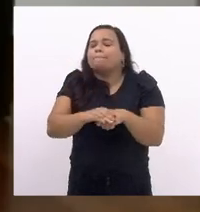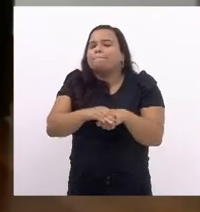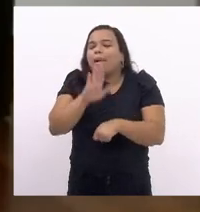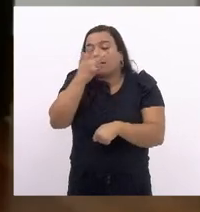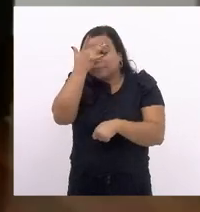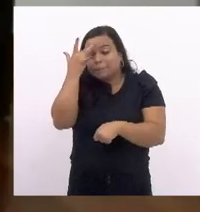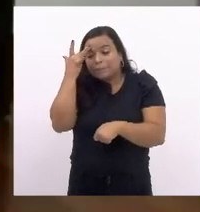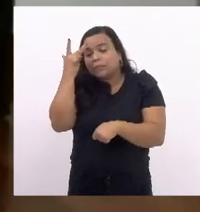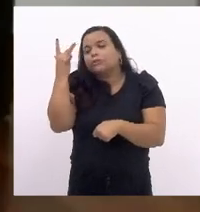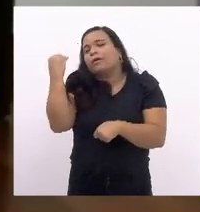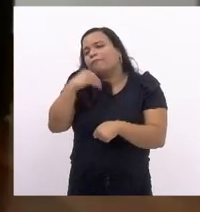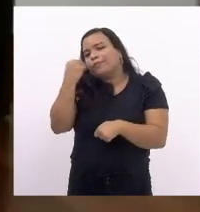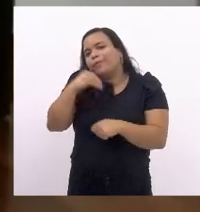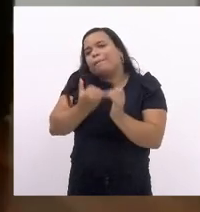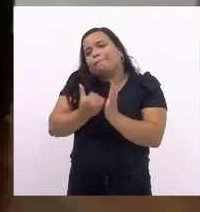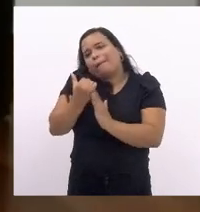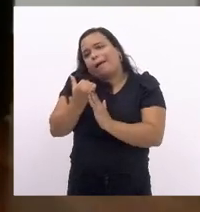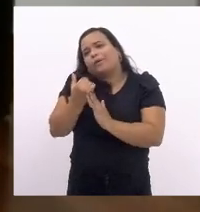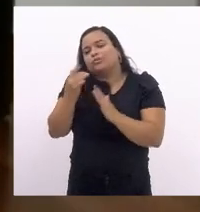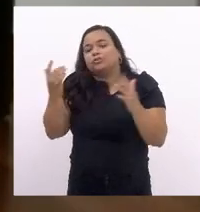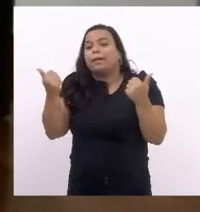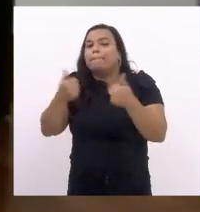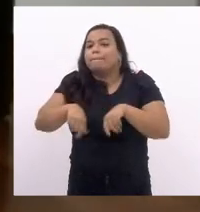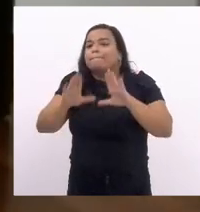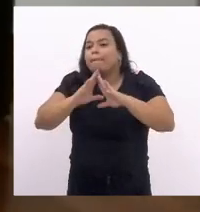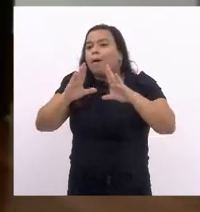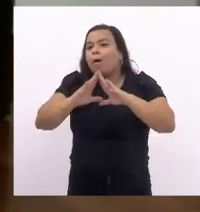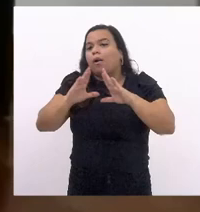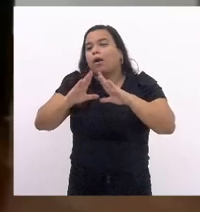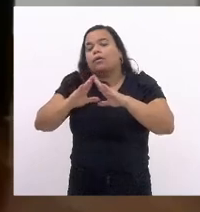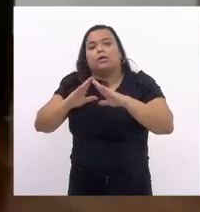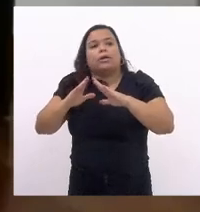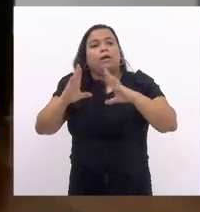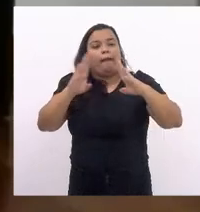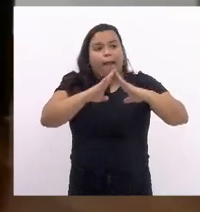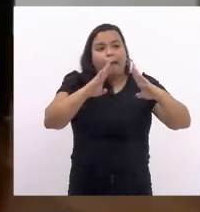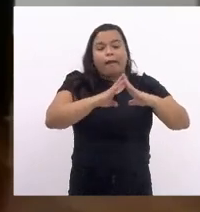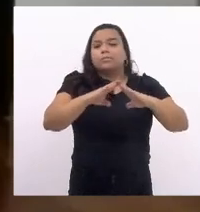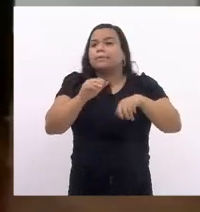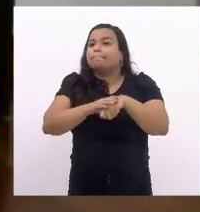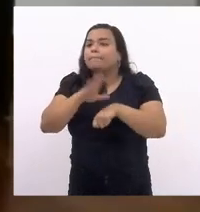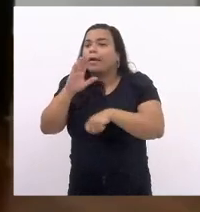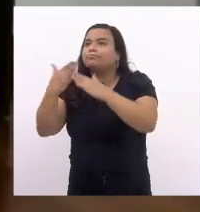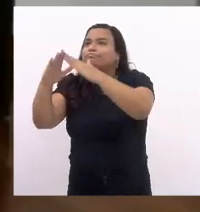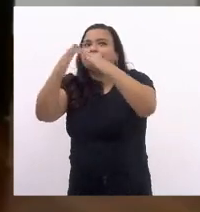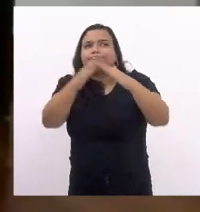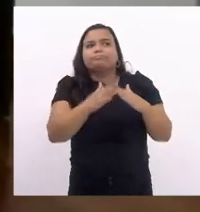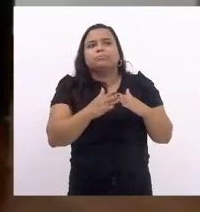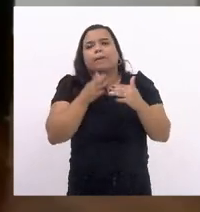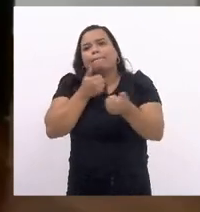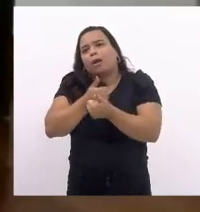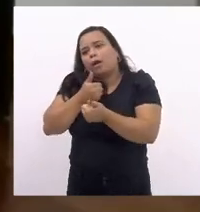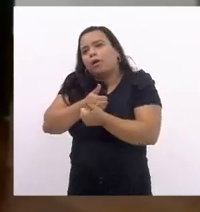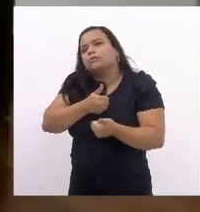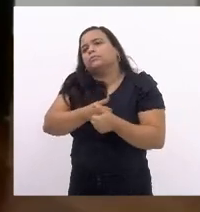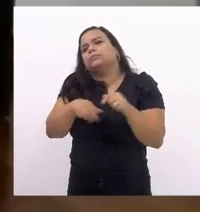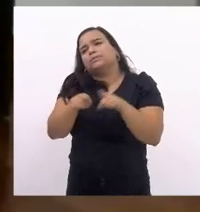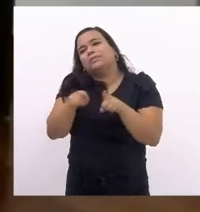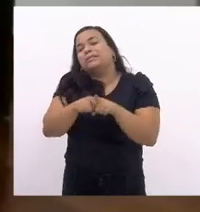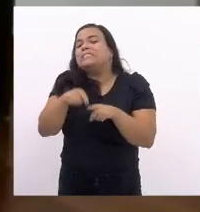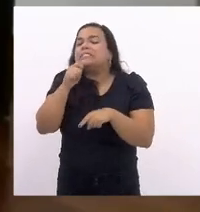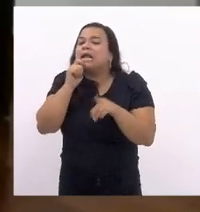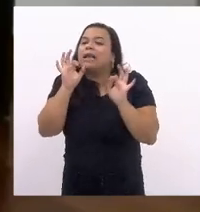mais periféricas das cidades, com menos garantia de moradia digna. Então, apenas uma